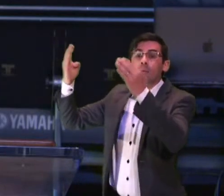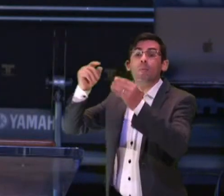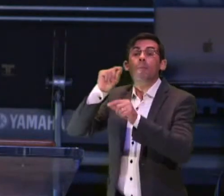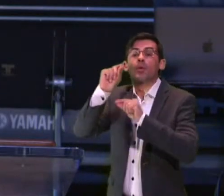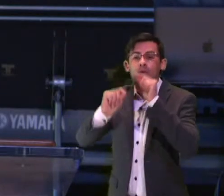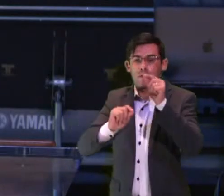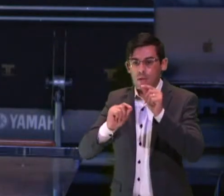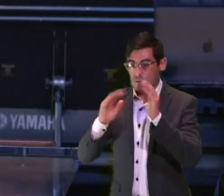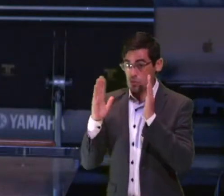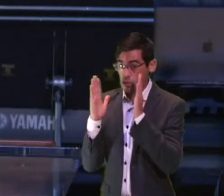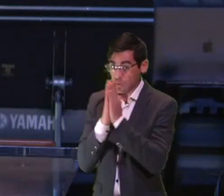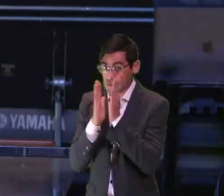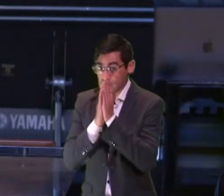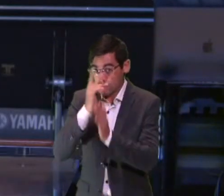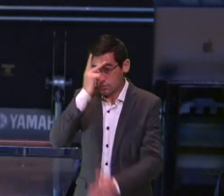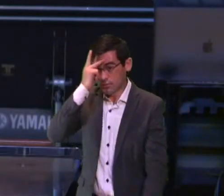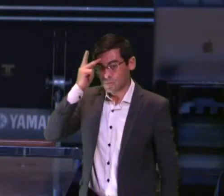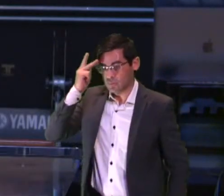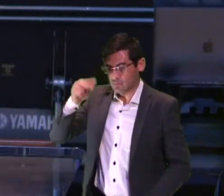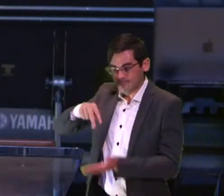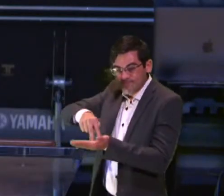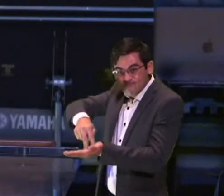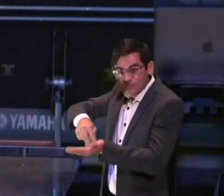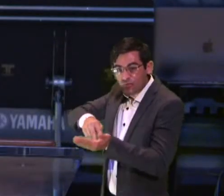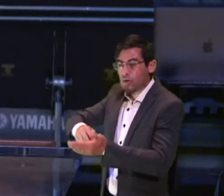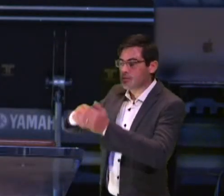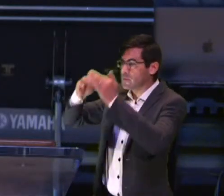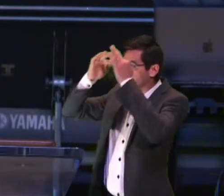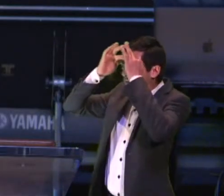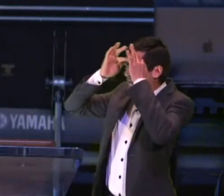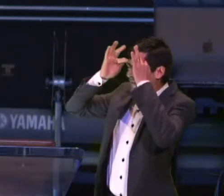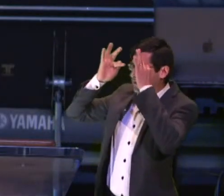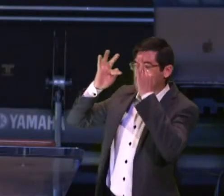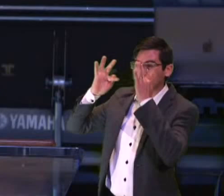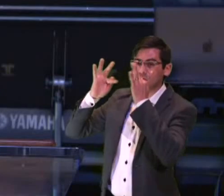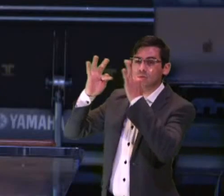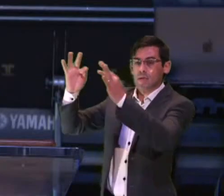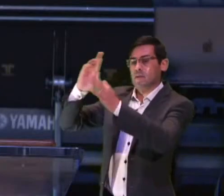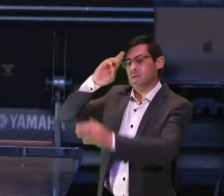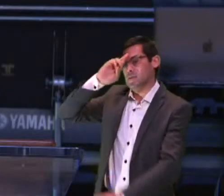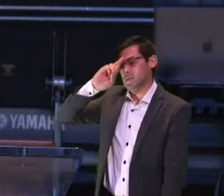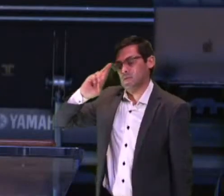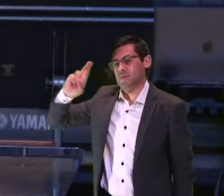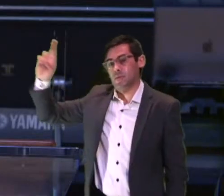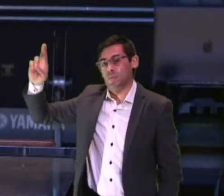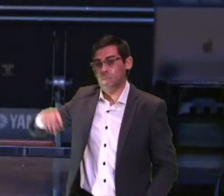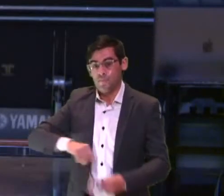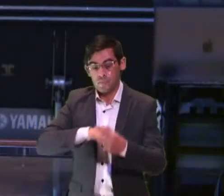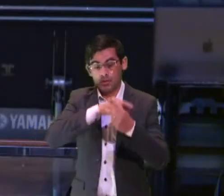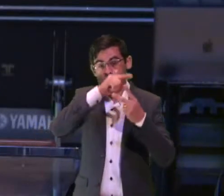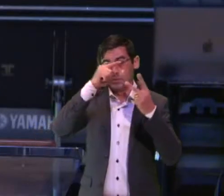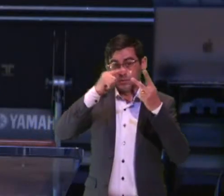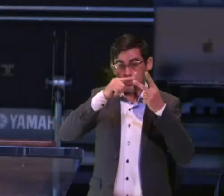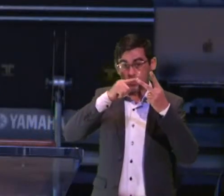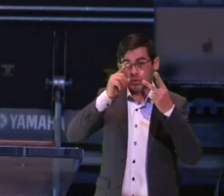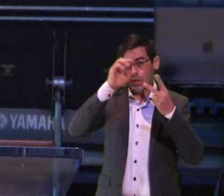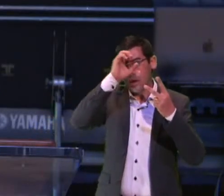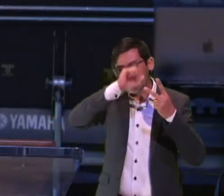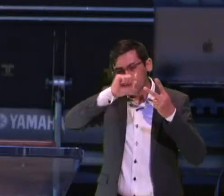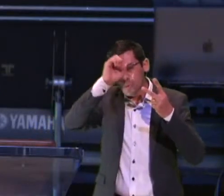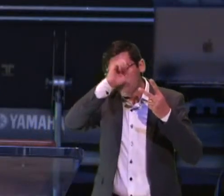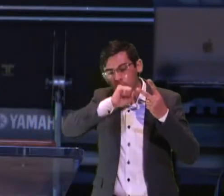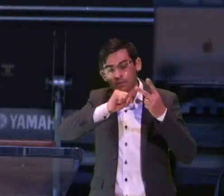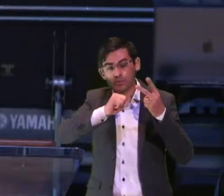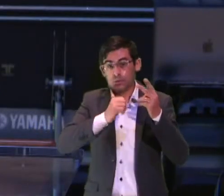se mantêm fiéis. Segunda lição que encontramos aqui, ao